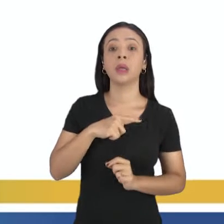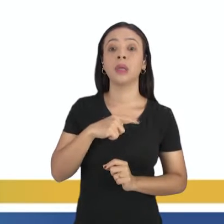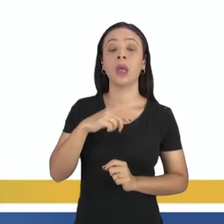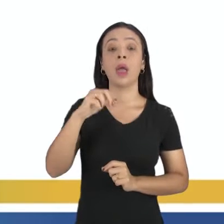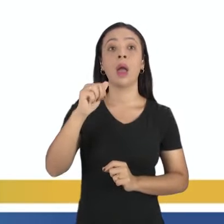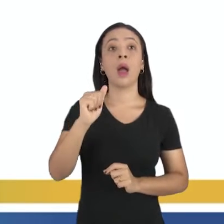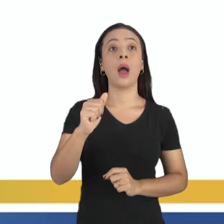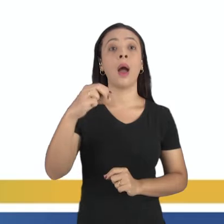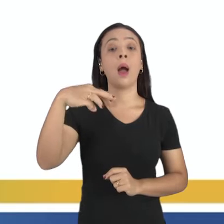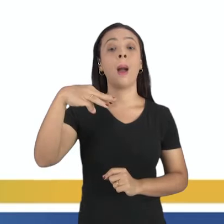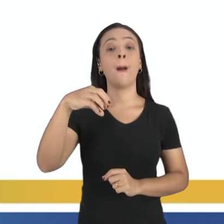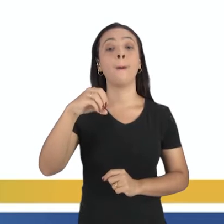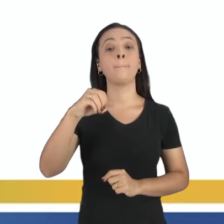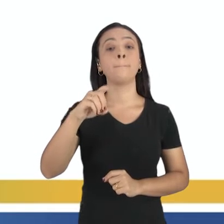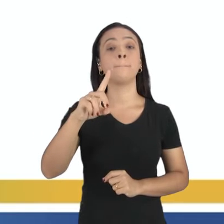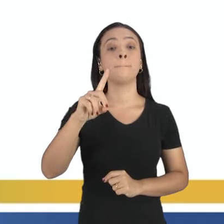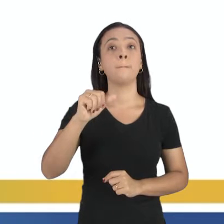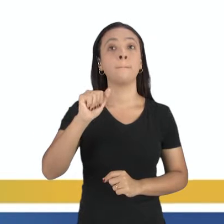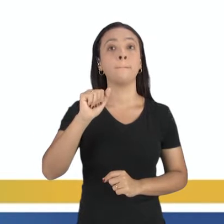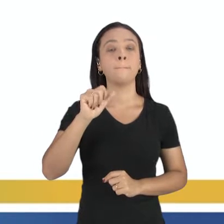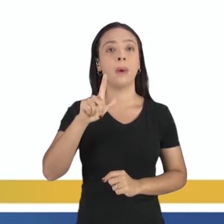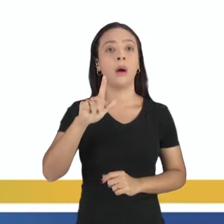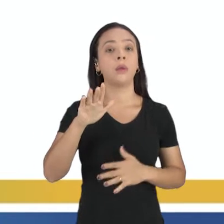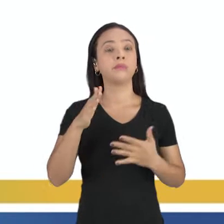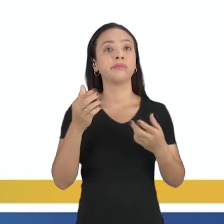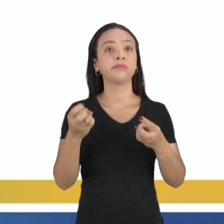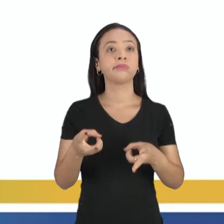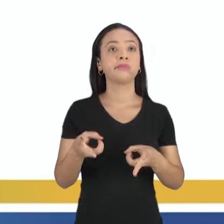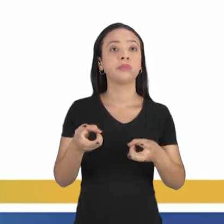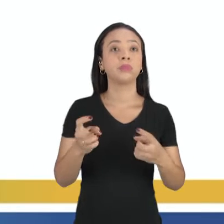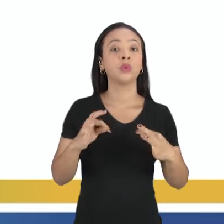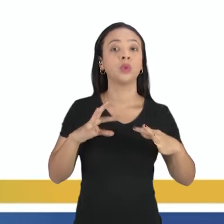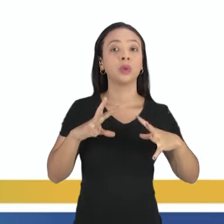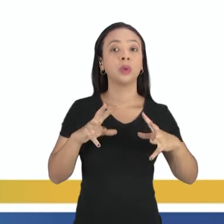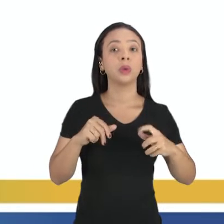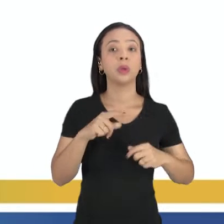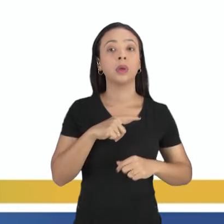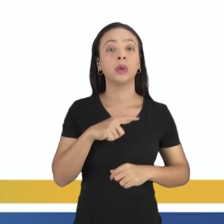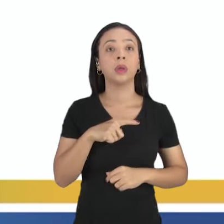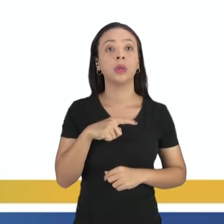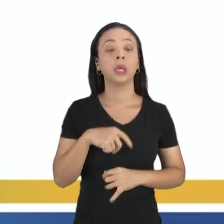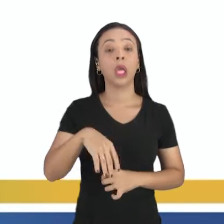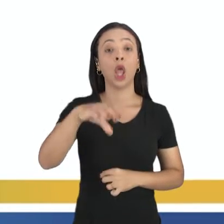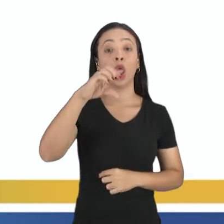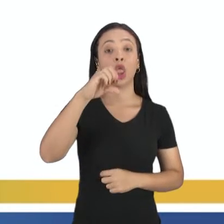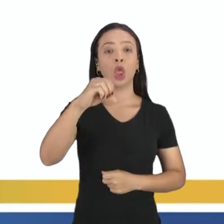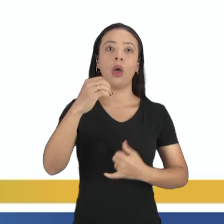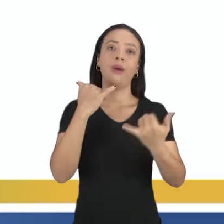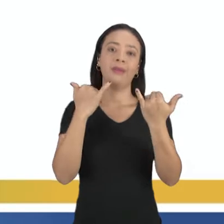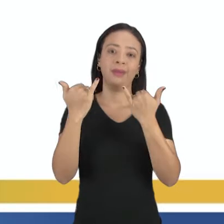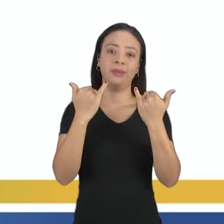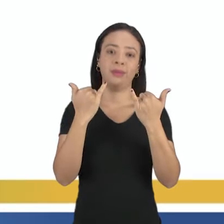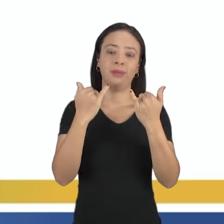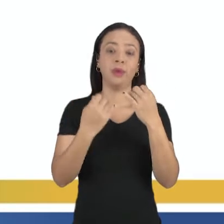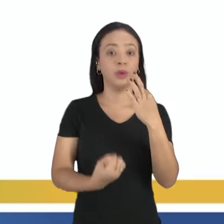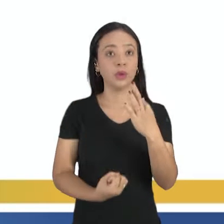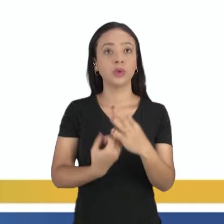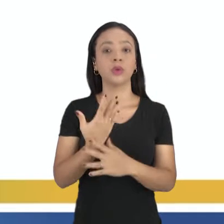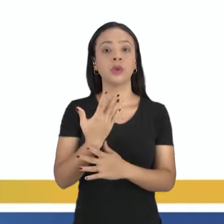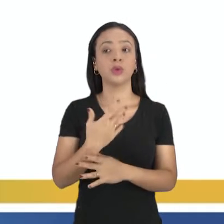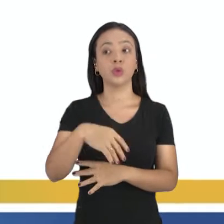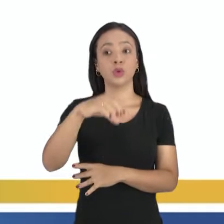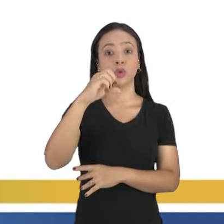amostra amodal, Perceba que, ao todo, nós temos 9 dados, oriundos aí dos 9